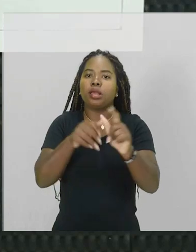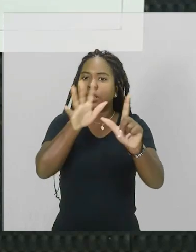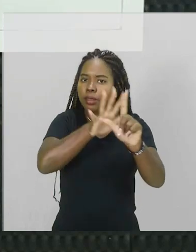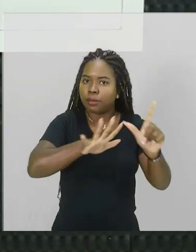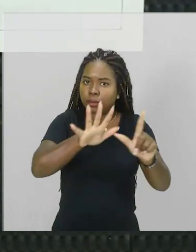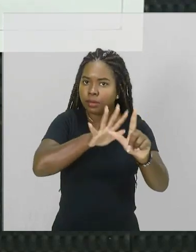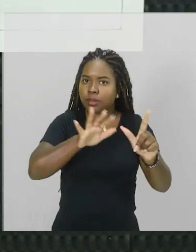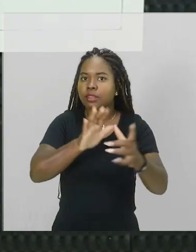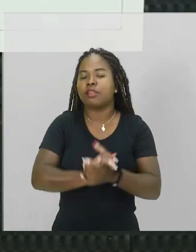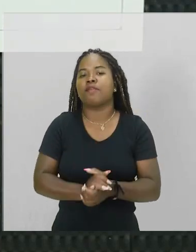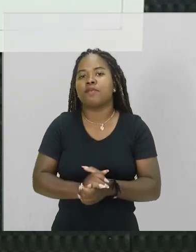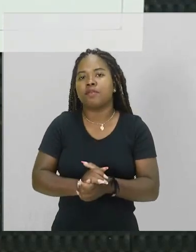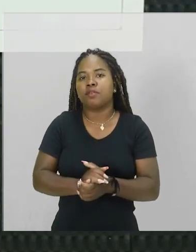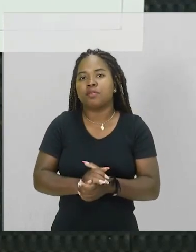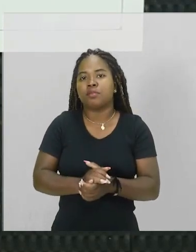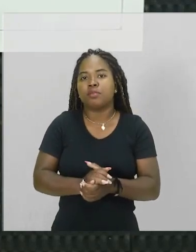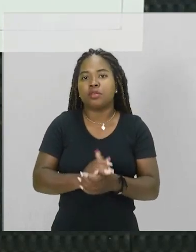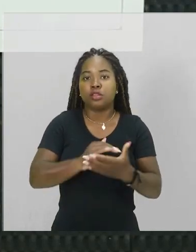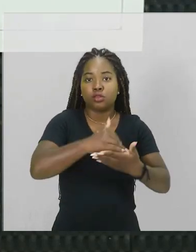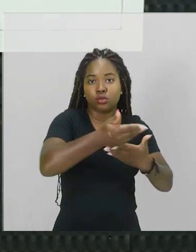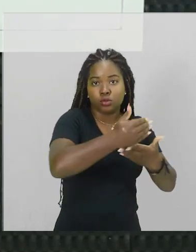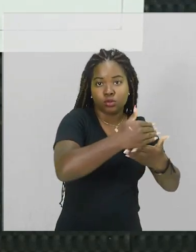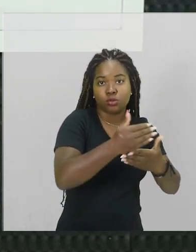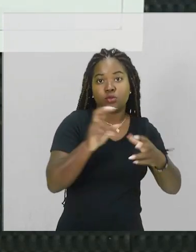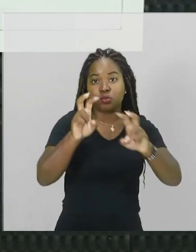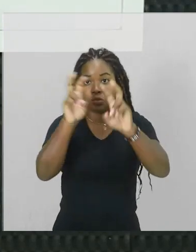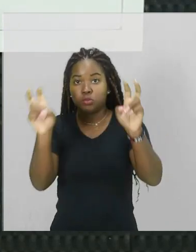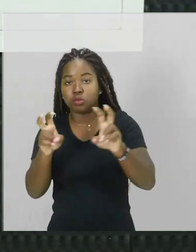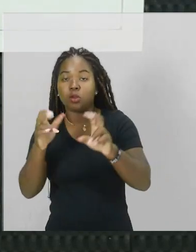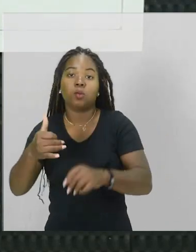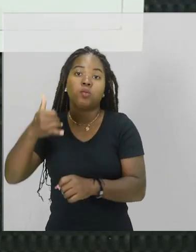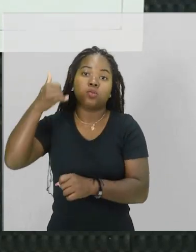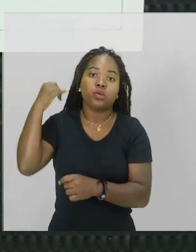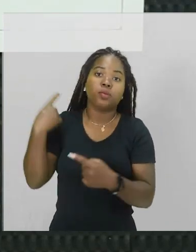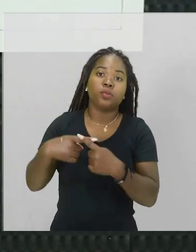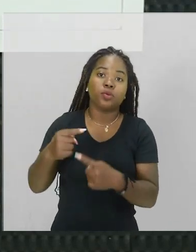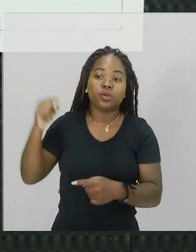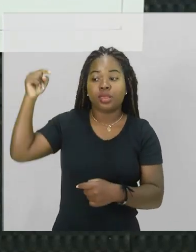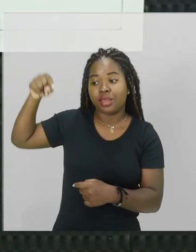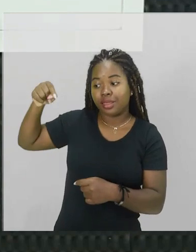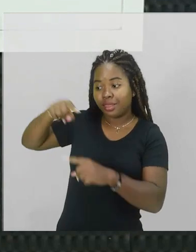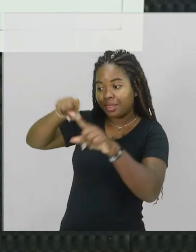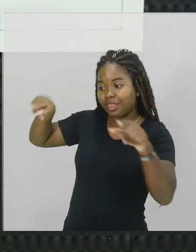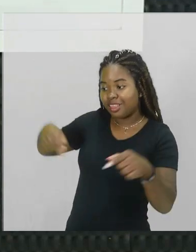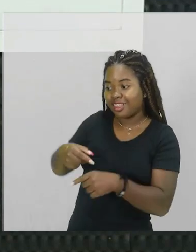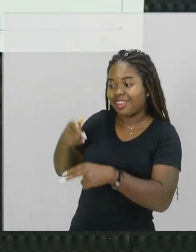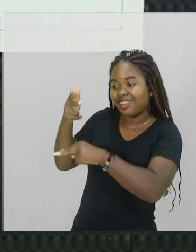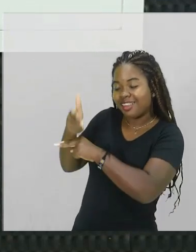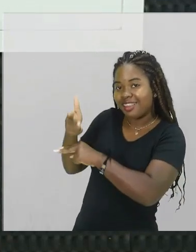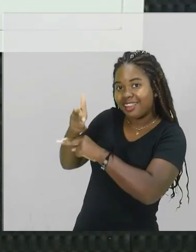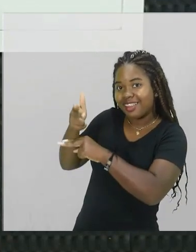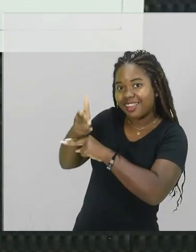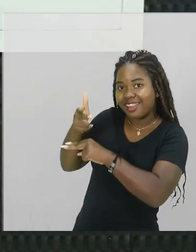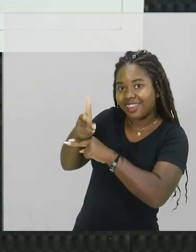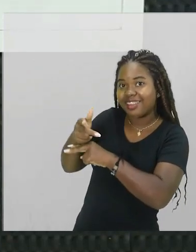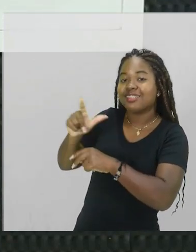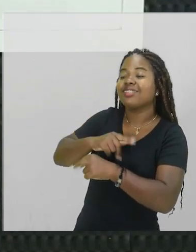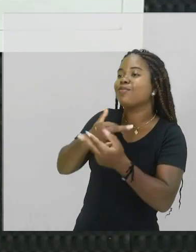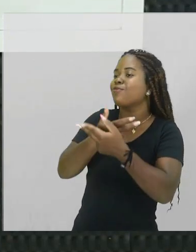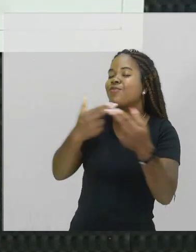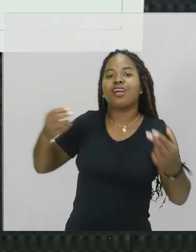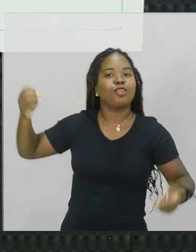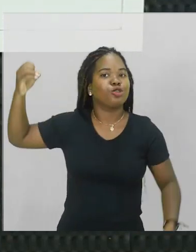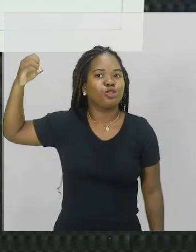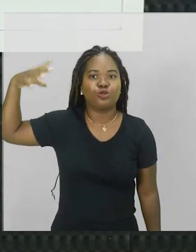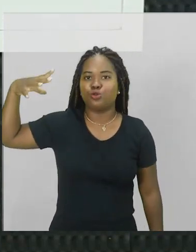aqui no estúdio eu tenho luz, né? Tem bastante luz, então essa luz, né, que vem de várias fontes, não é só de uma, vem de várias fontes,